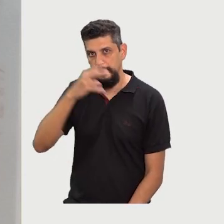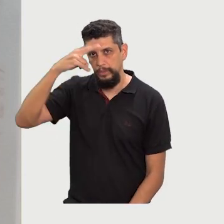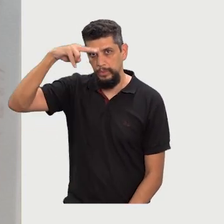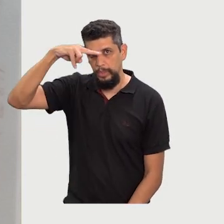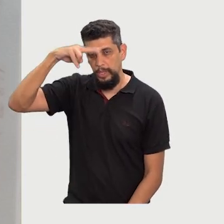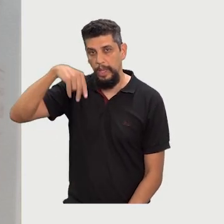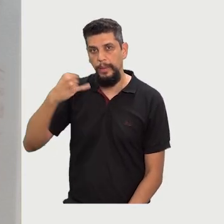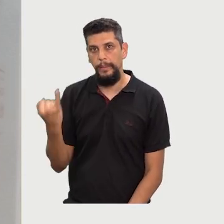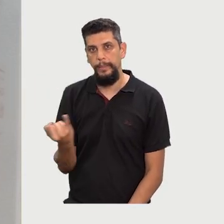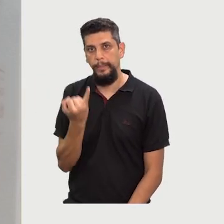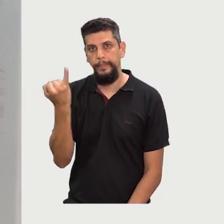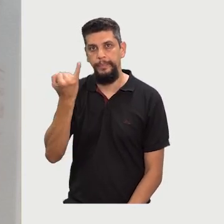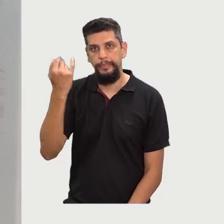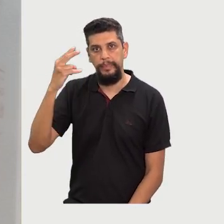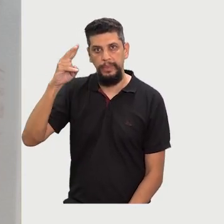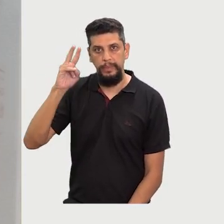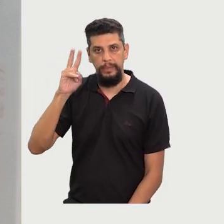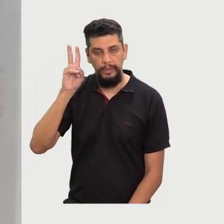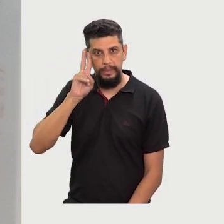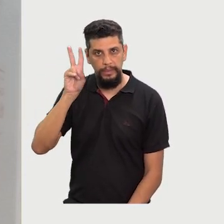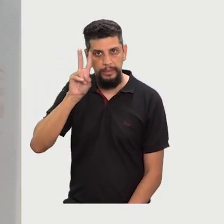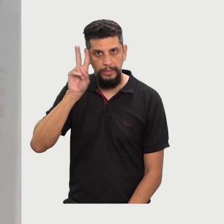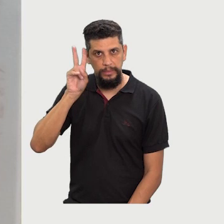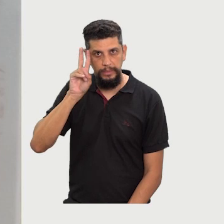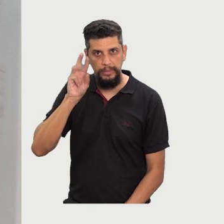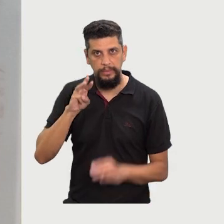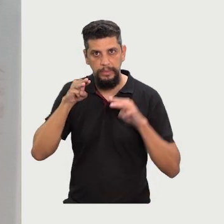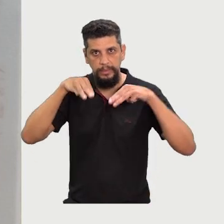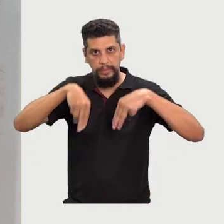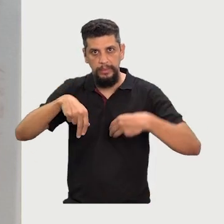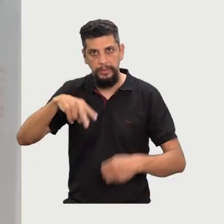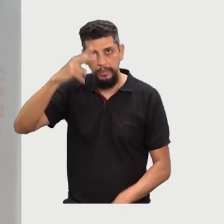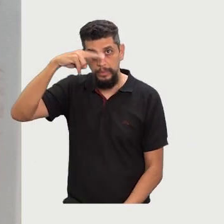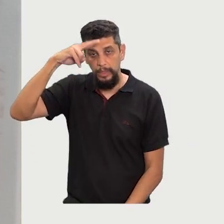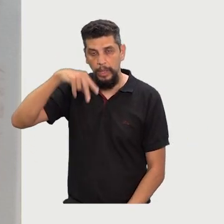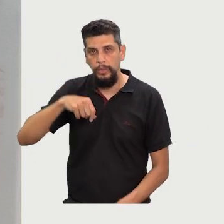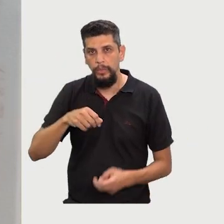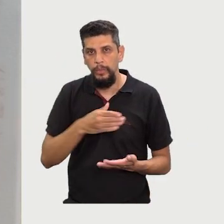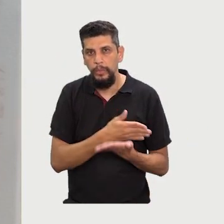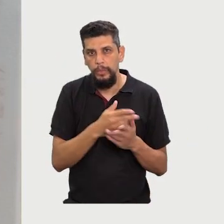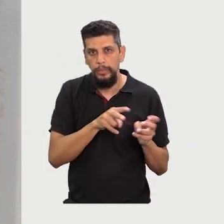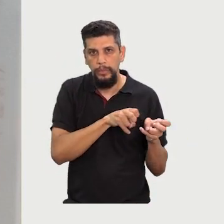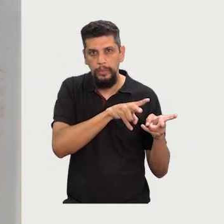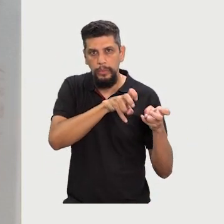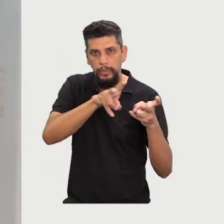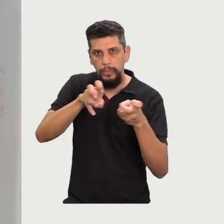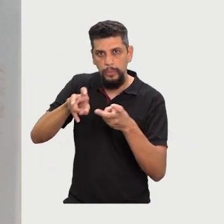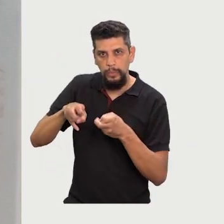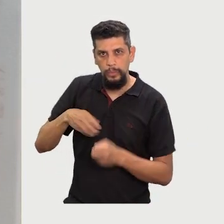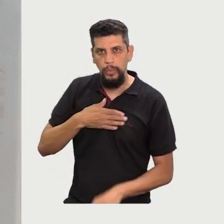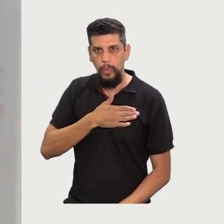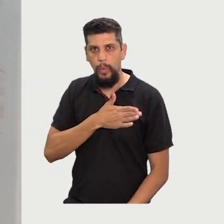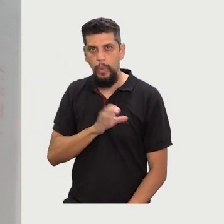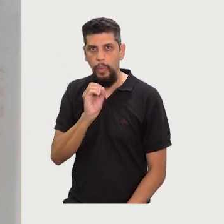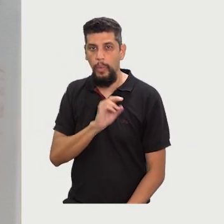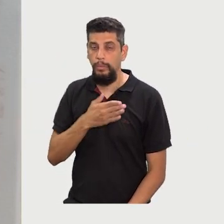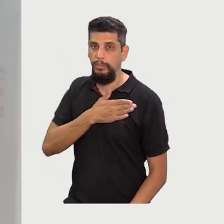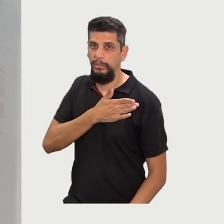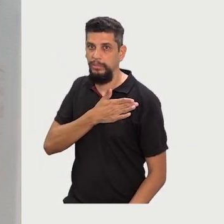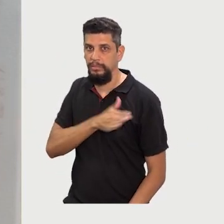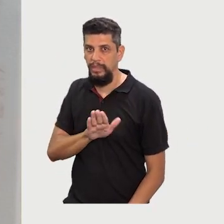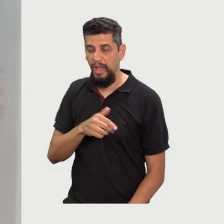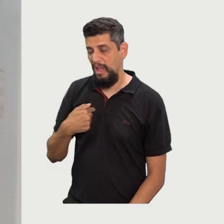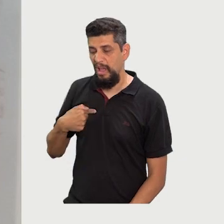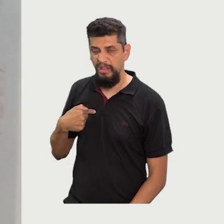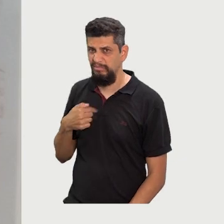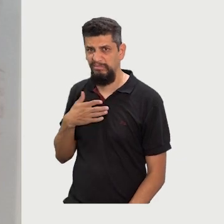história? É importante a gente sempre pensar sobre isso no final das histórias, sabia? Pra gente começar a perceber o que, que a gente gosta e o que, que a gente não gosta.